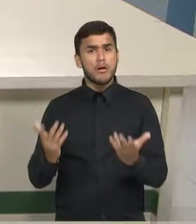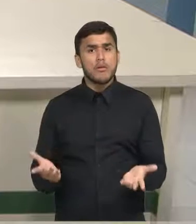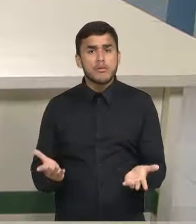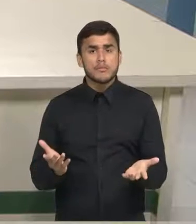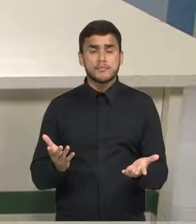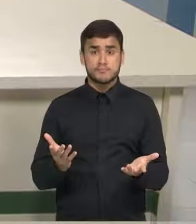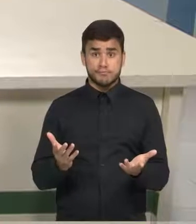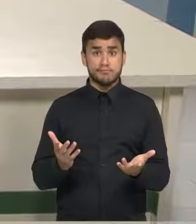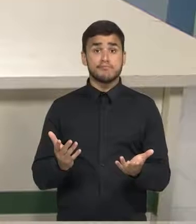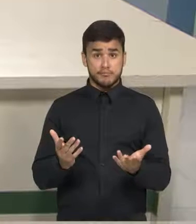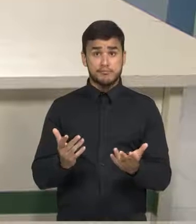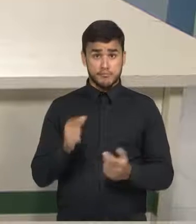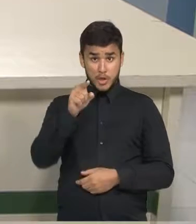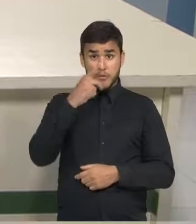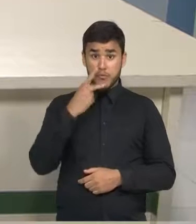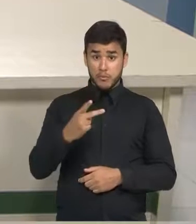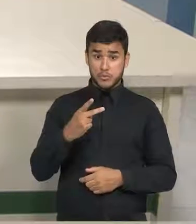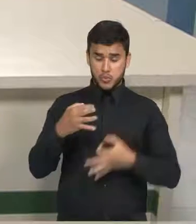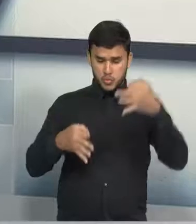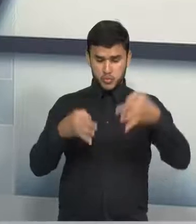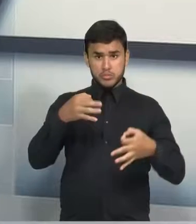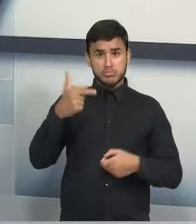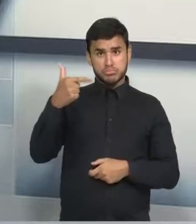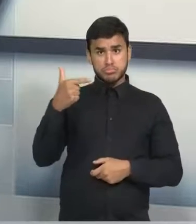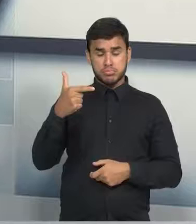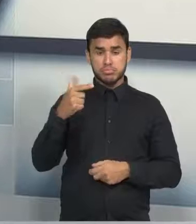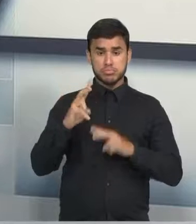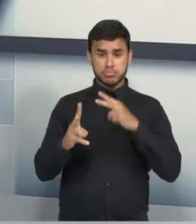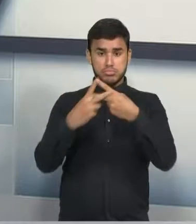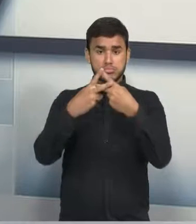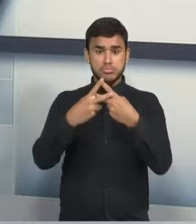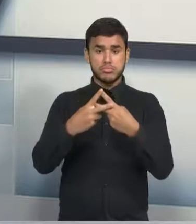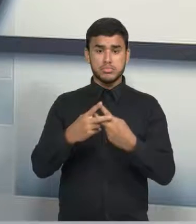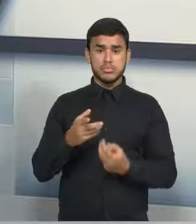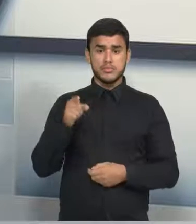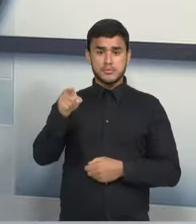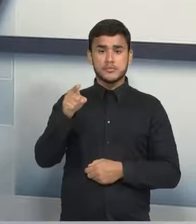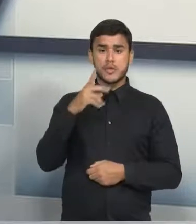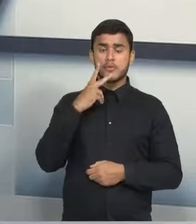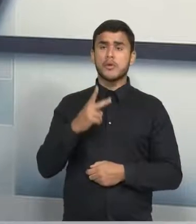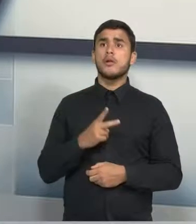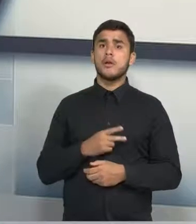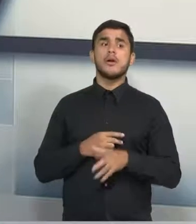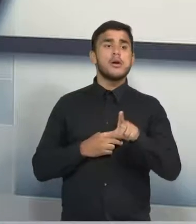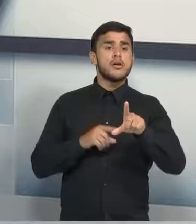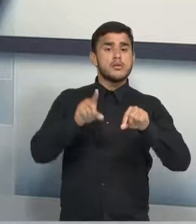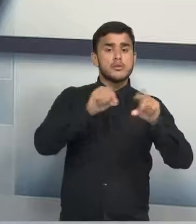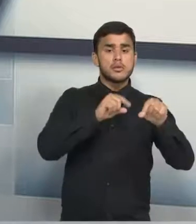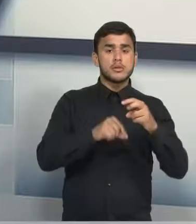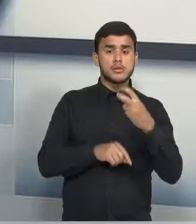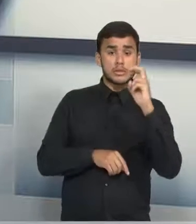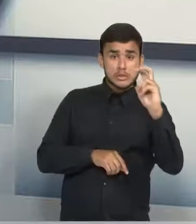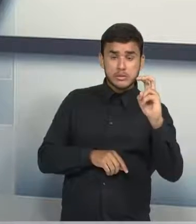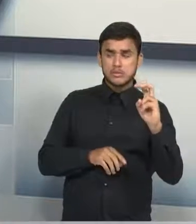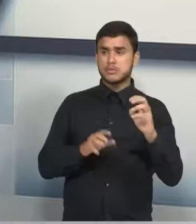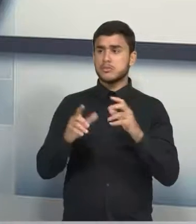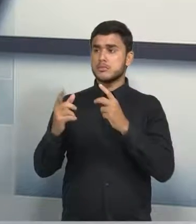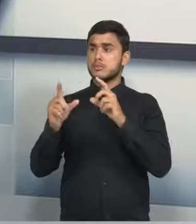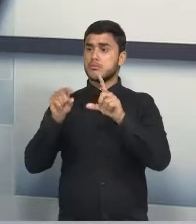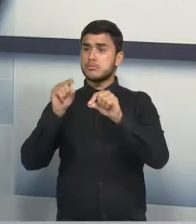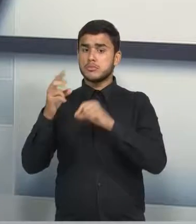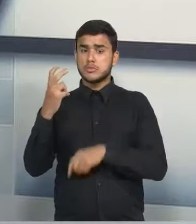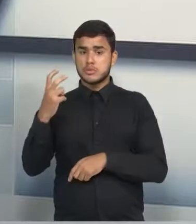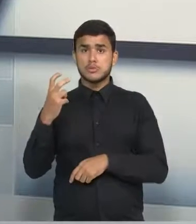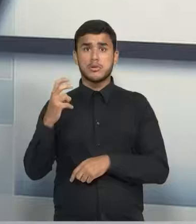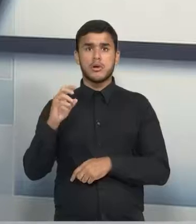votação da discussão da segunda instância... Provavelmente também seria... Não, ela terminou 5-5. 5-5. E foi desempatado o voto